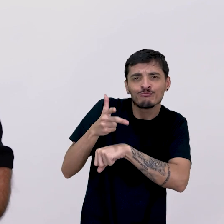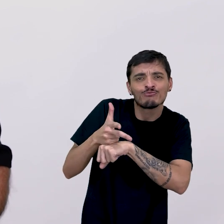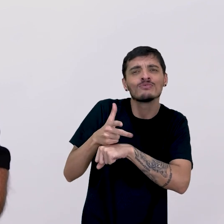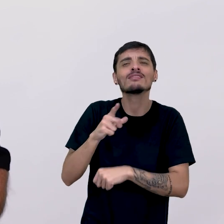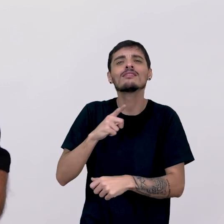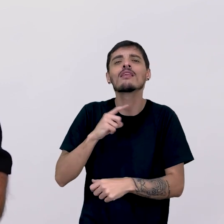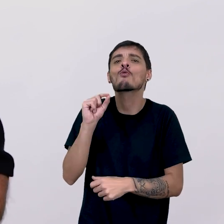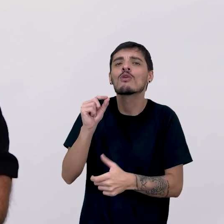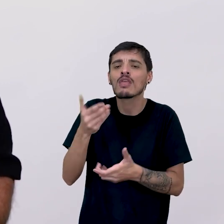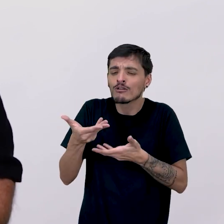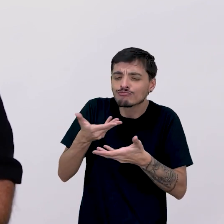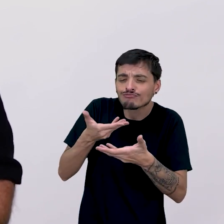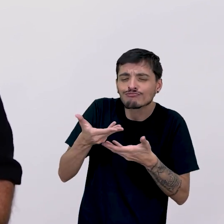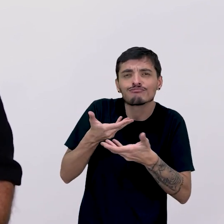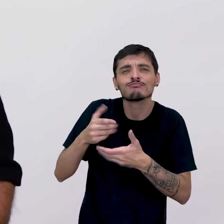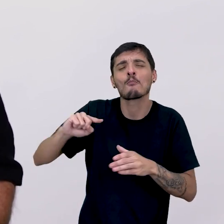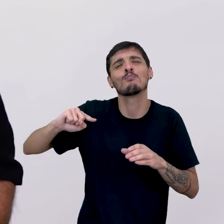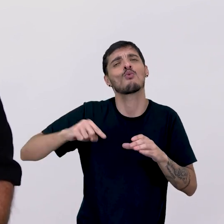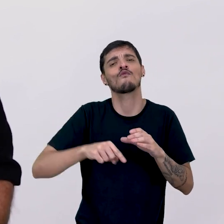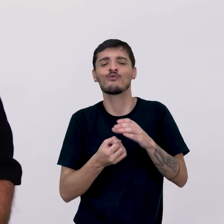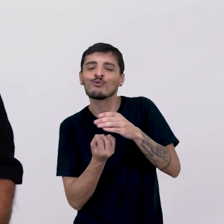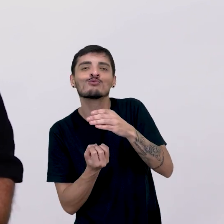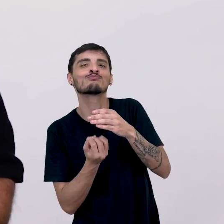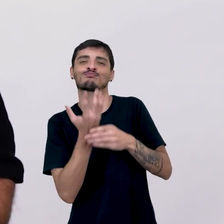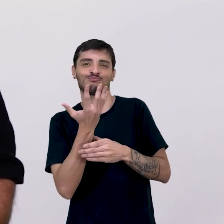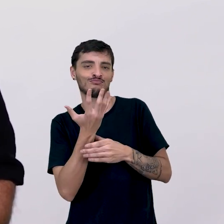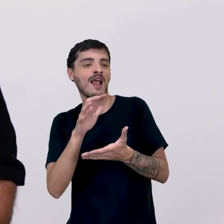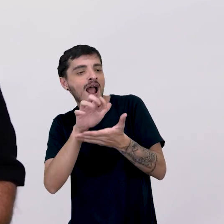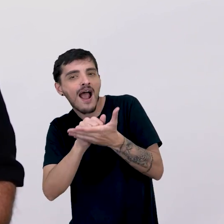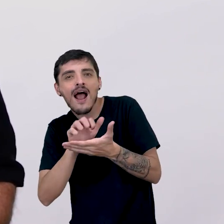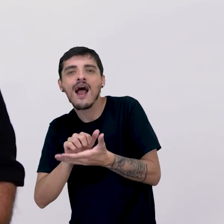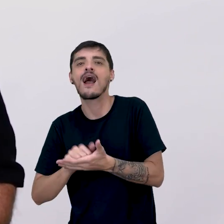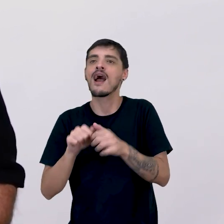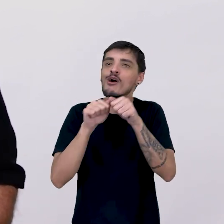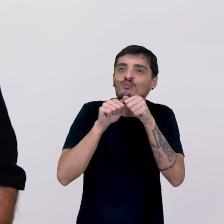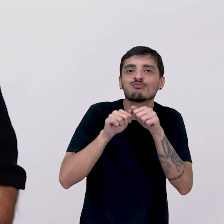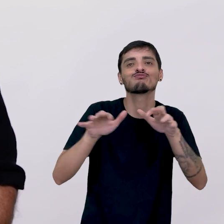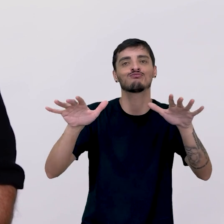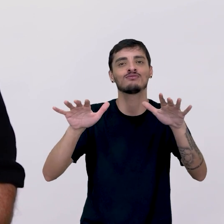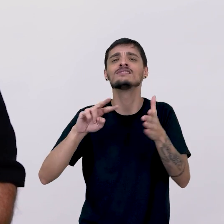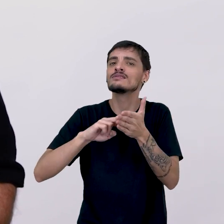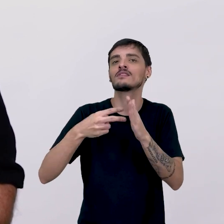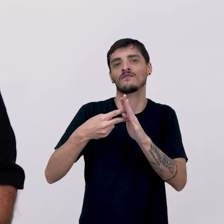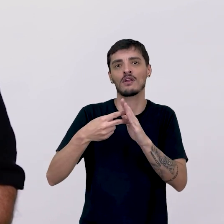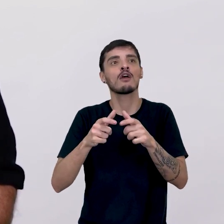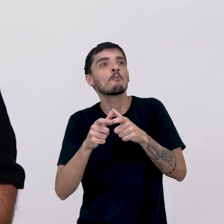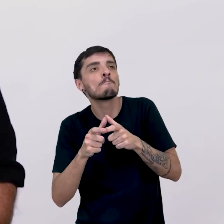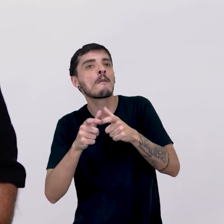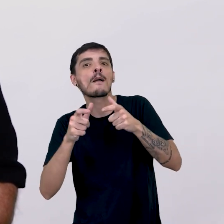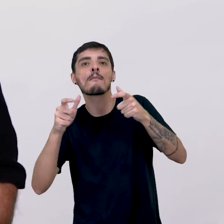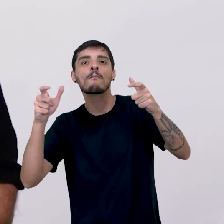Compartilhá-las, significá-las individual e coletivamente, disponibilizá-las para que possam ser conhecidas,